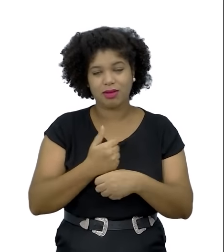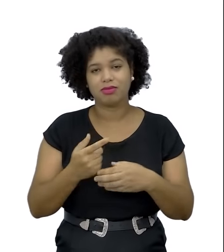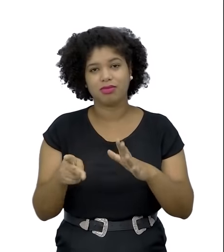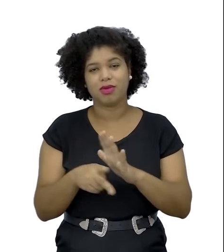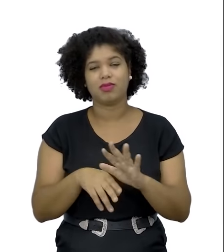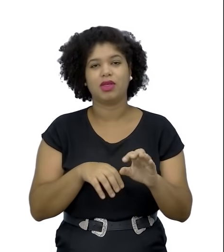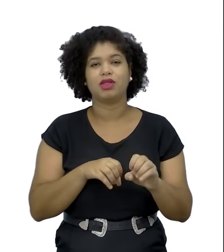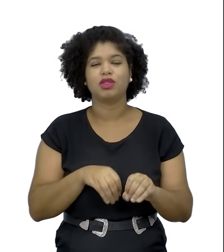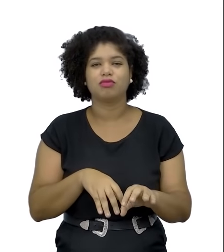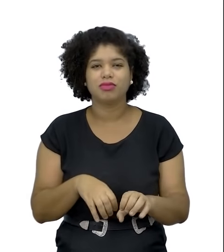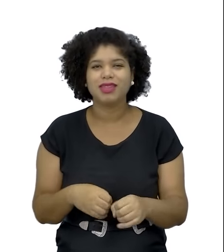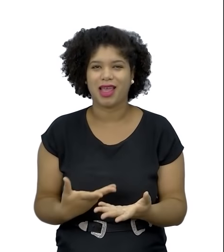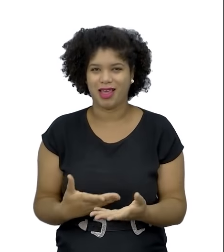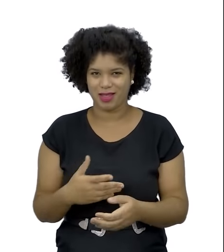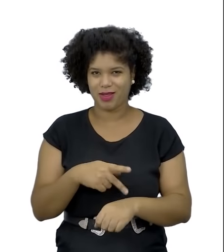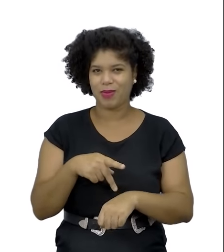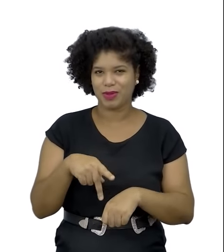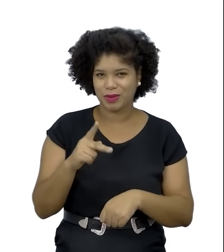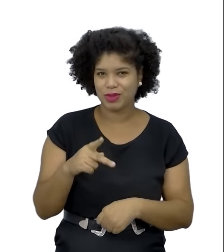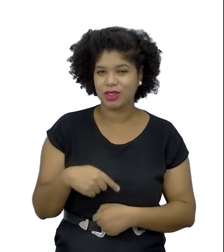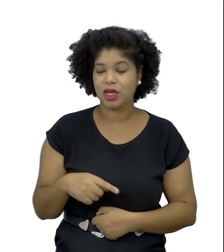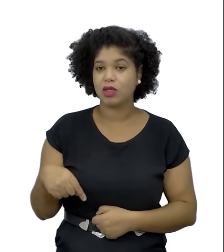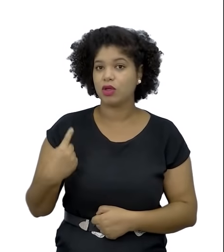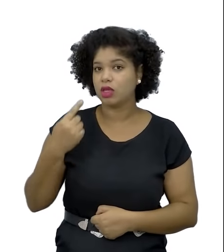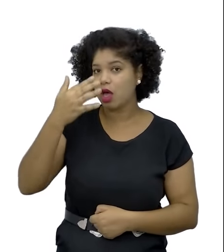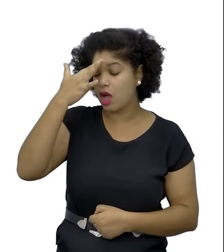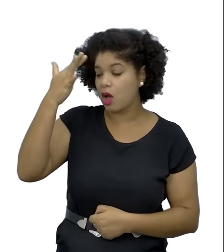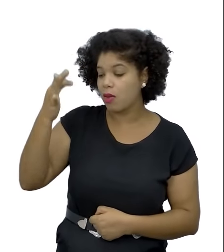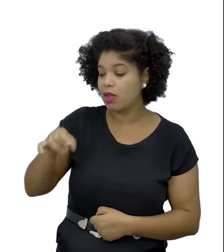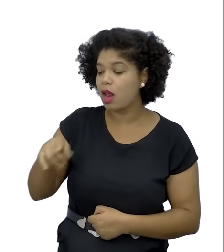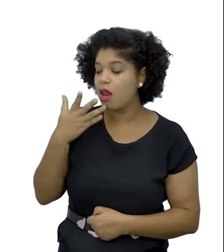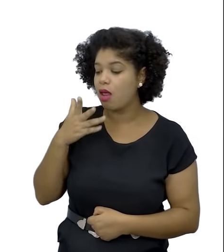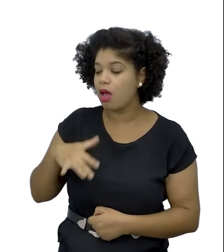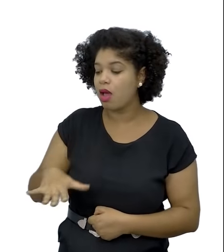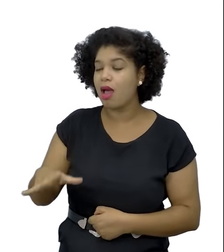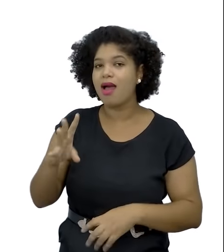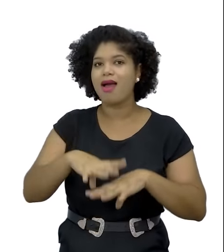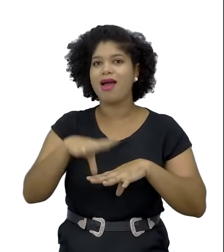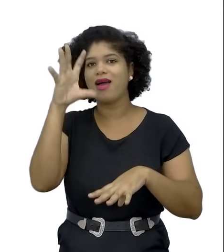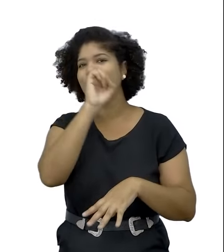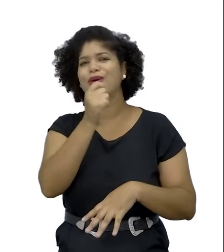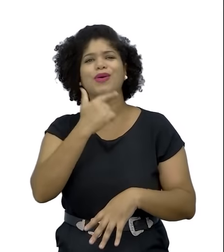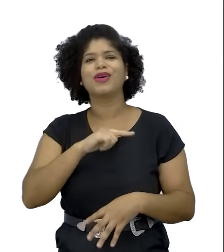especial, compreendamos como as crianças constroem o conhecimento matemático.